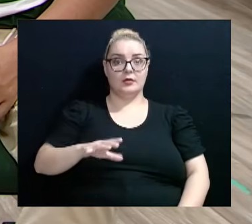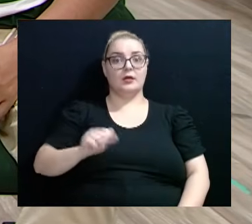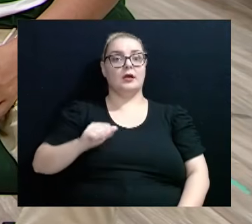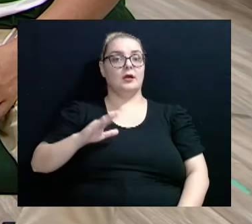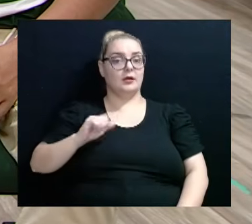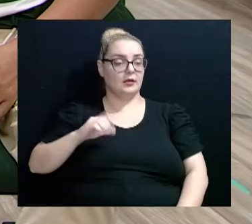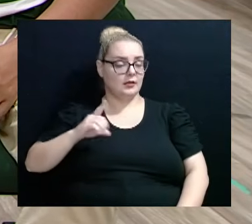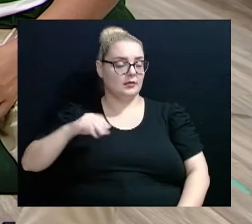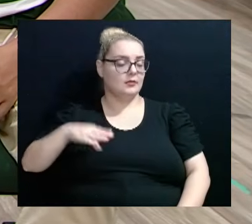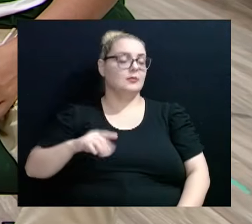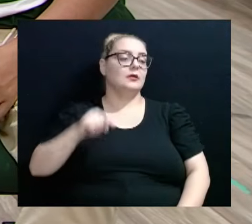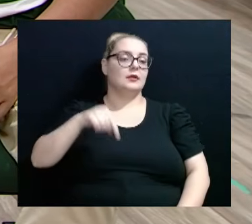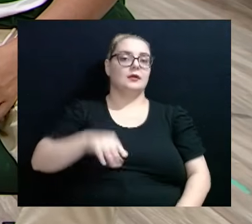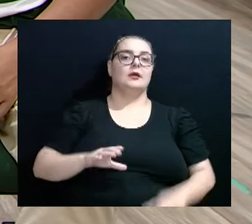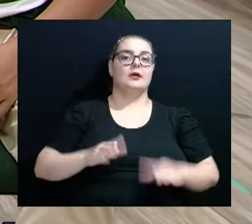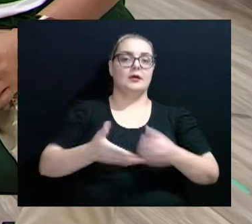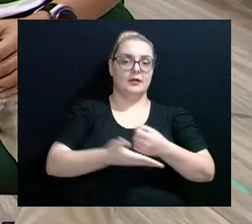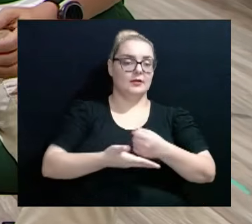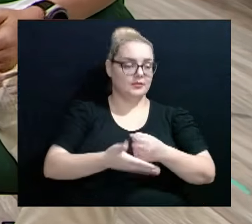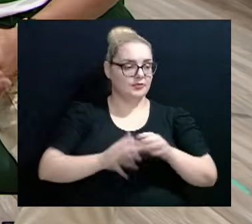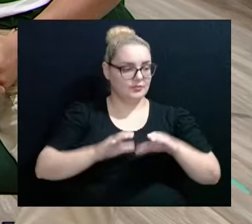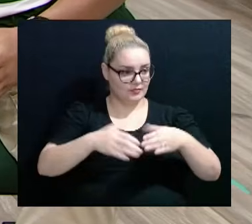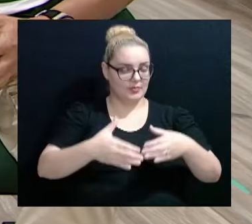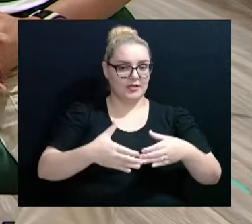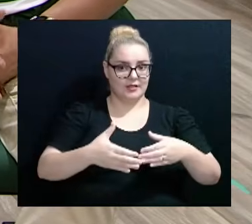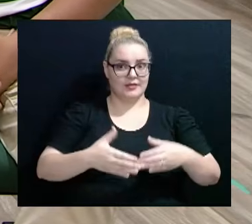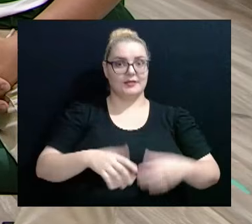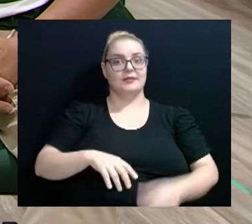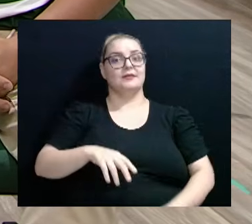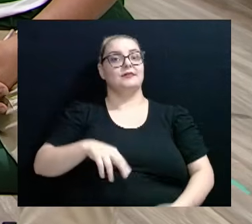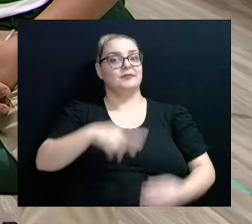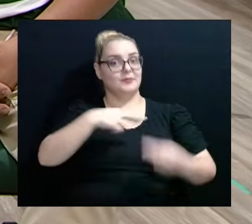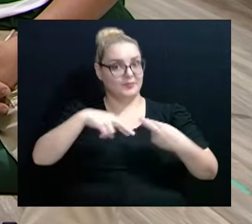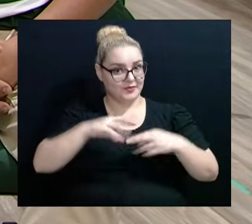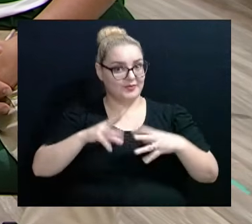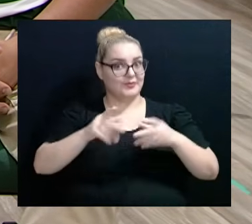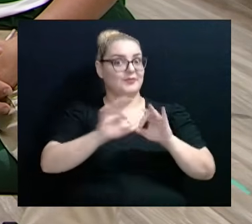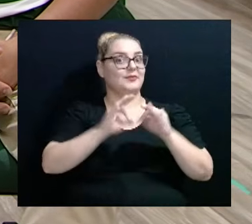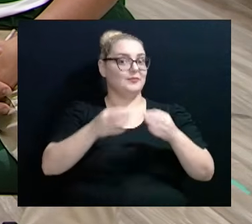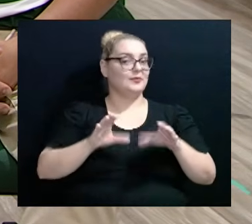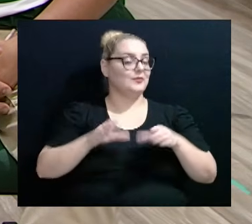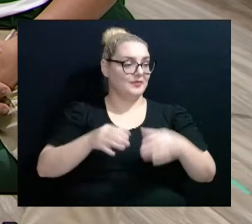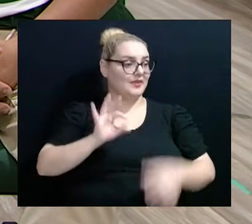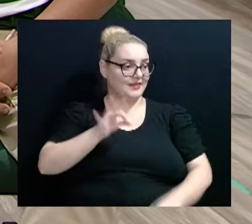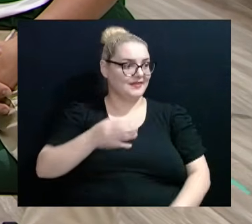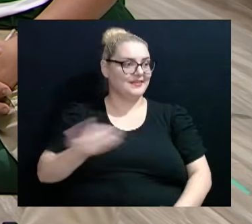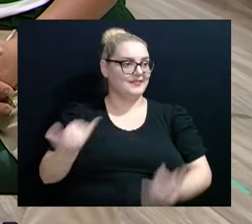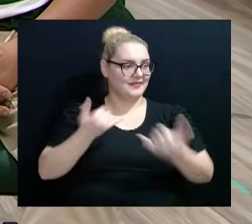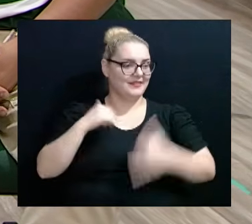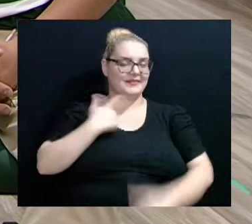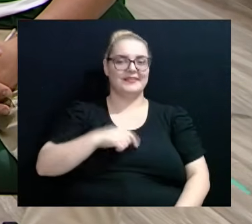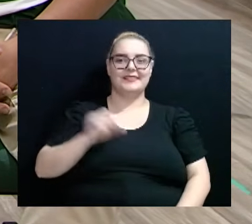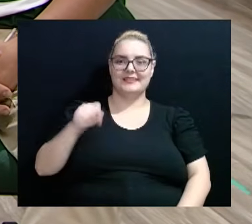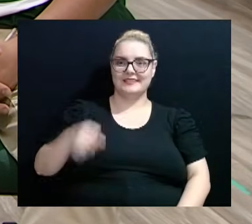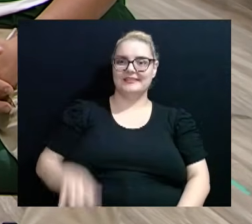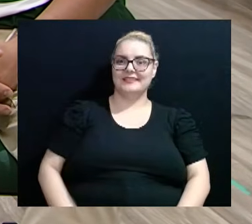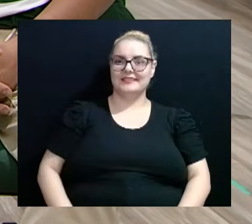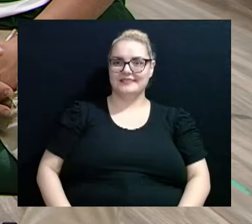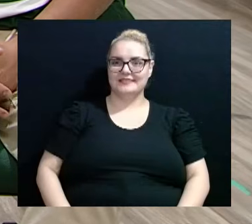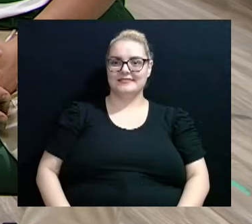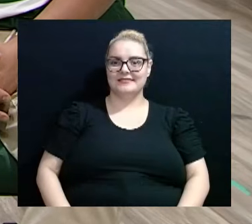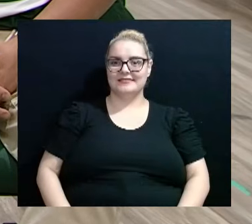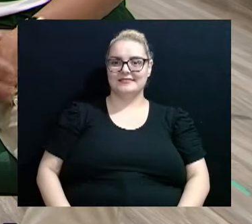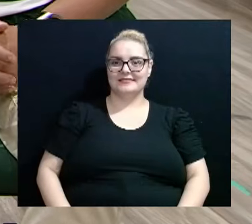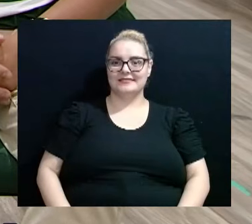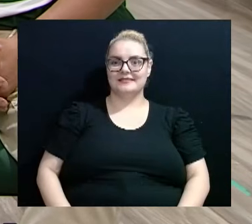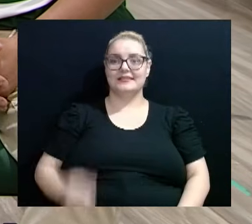do Academy, que são as categorias de base aqui do Indians. Anderson, a sua história também tem o envolvimento de toda a família com a equipe, é isso? Sim. Conta pra